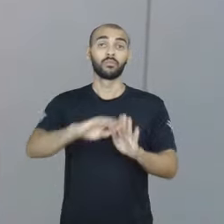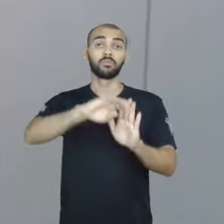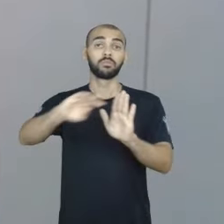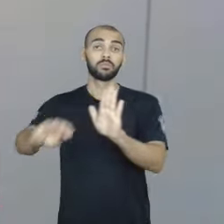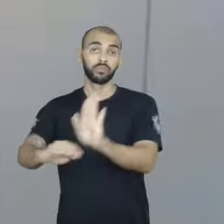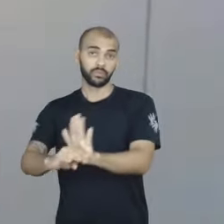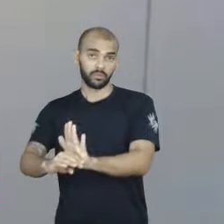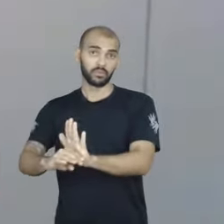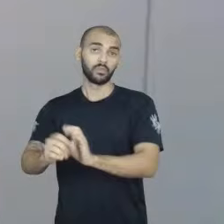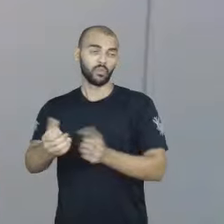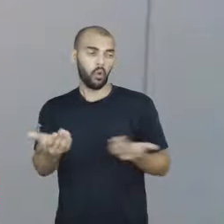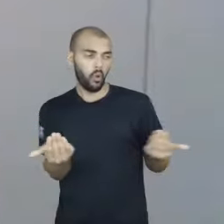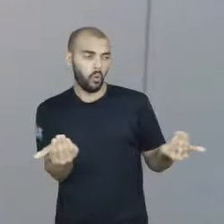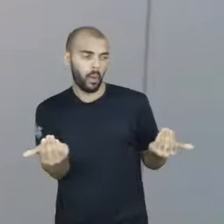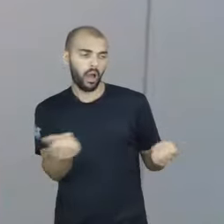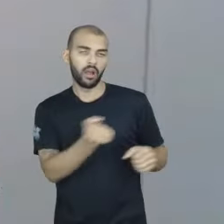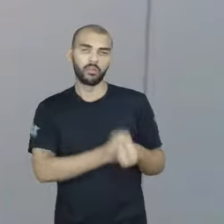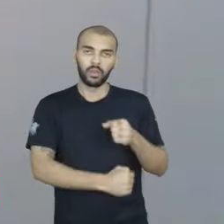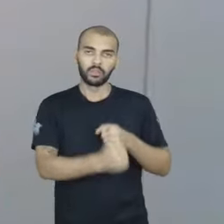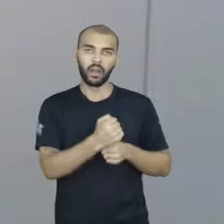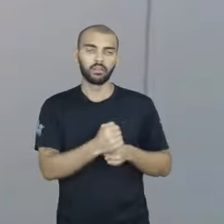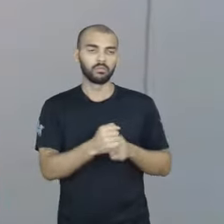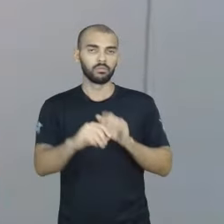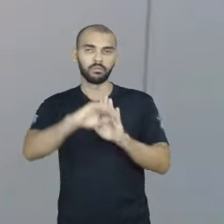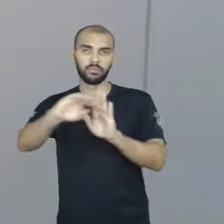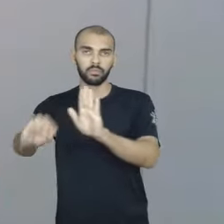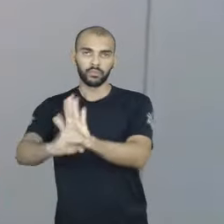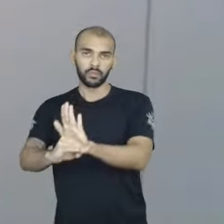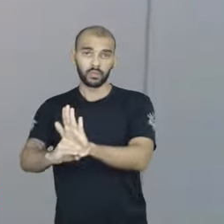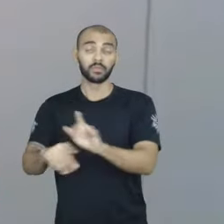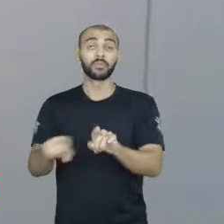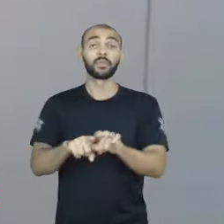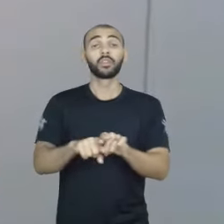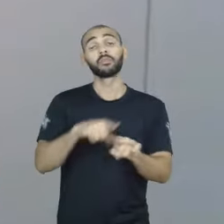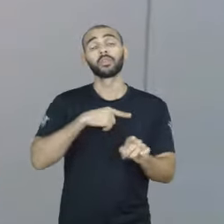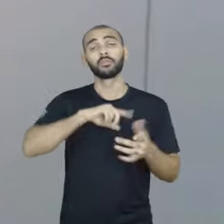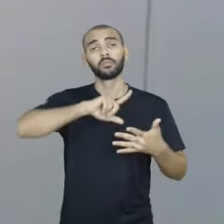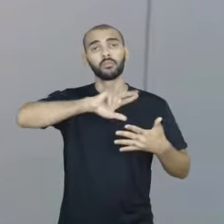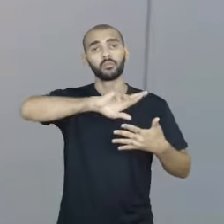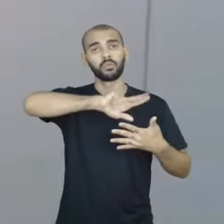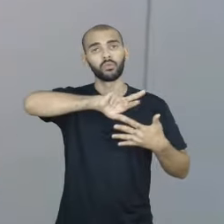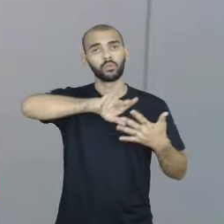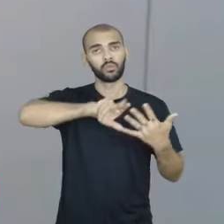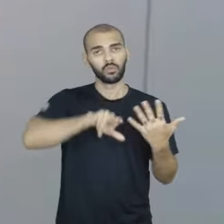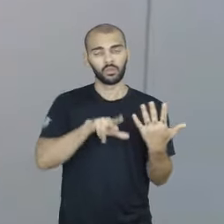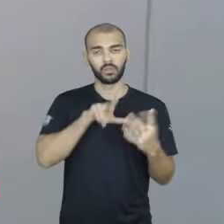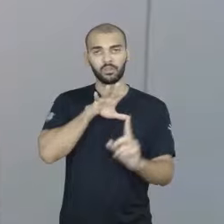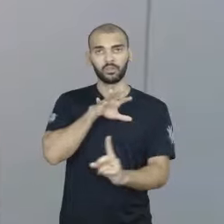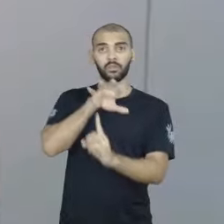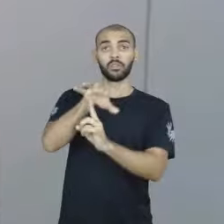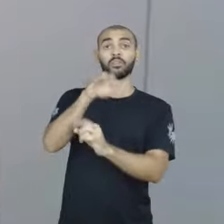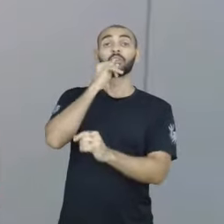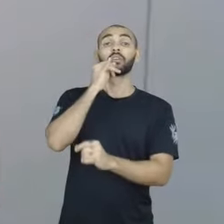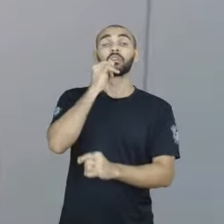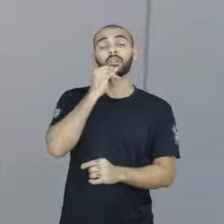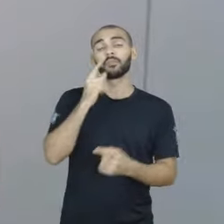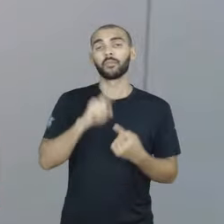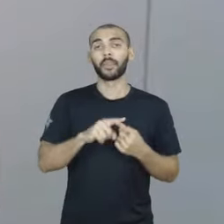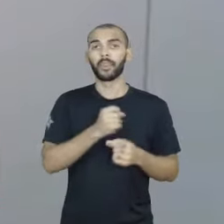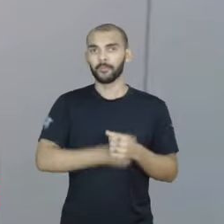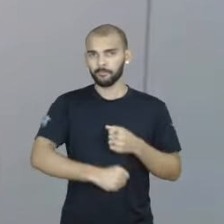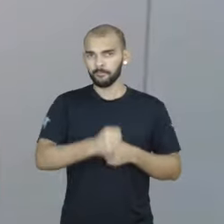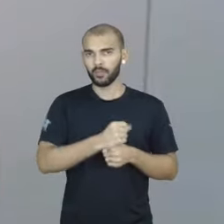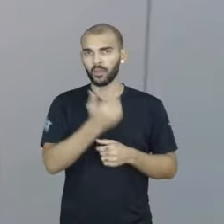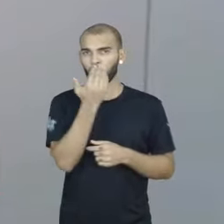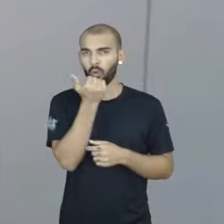passado. Isso está influenciado por uma série de fatores, né? No ano passado, obviamente, o preço dos